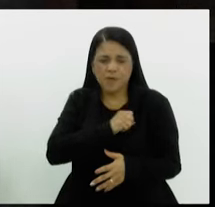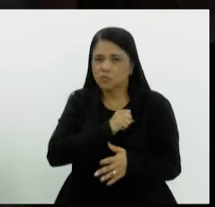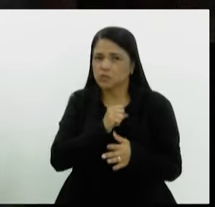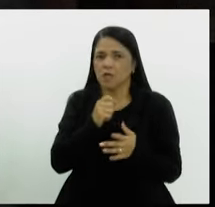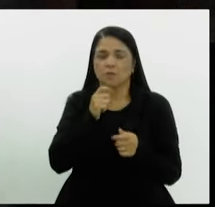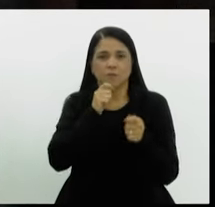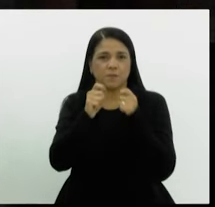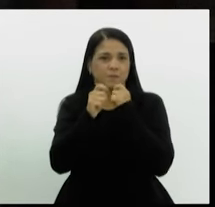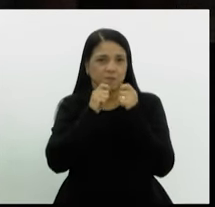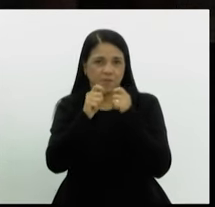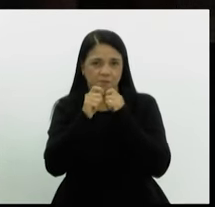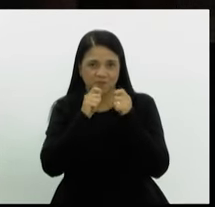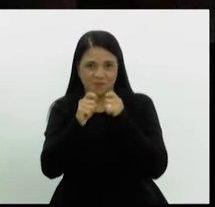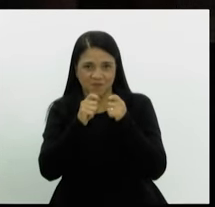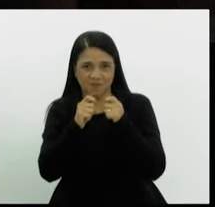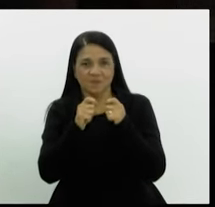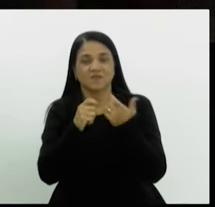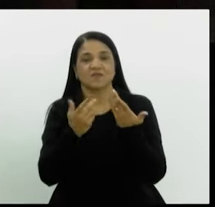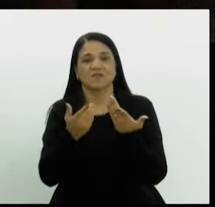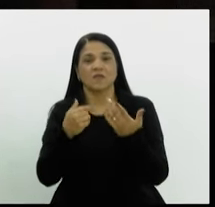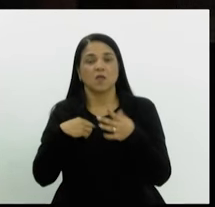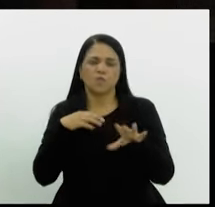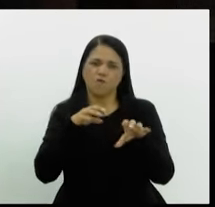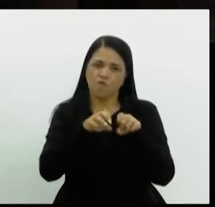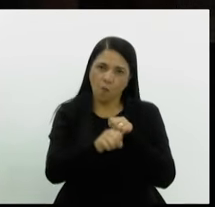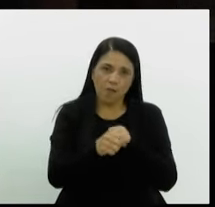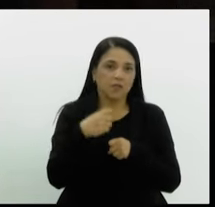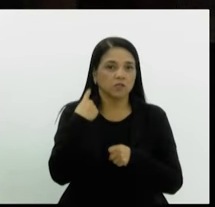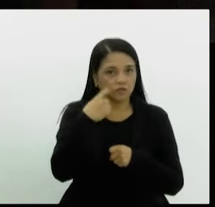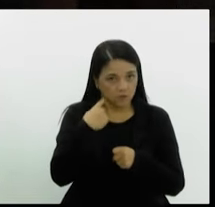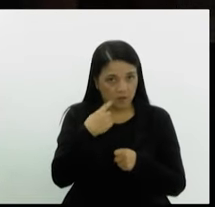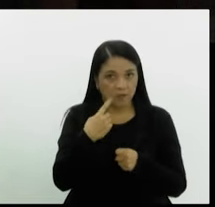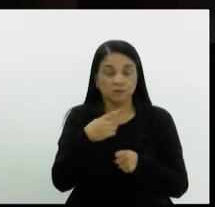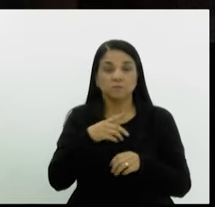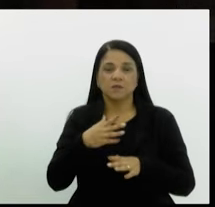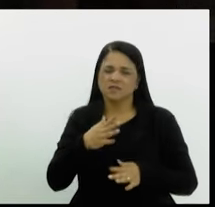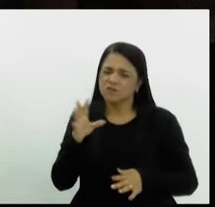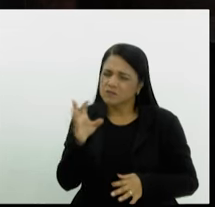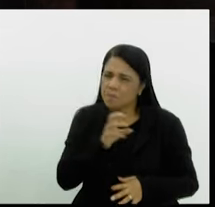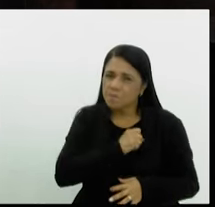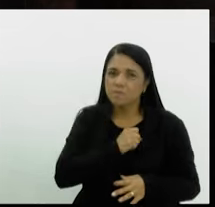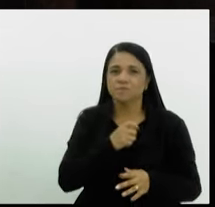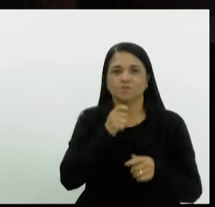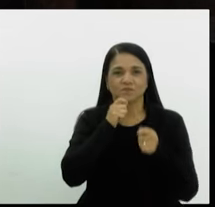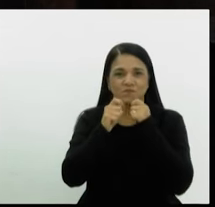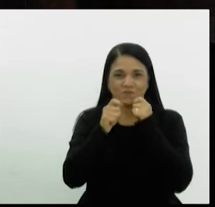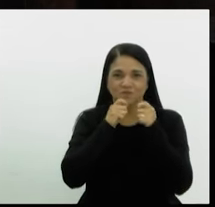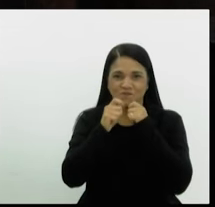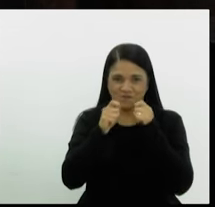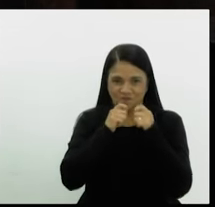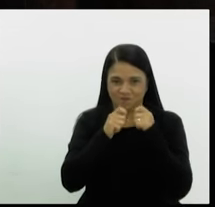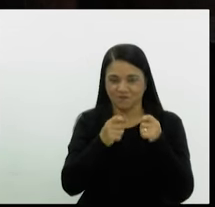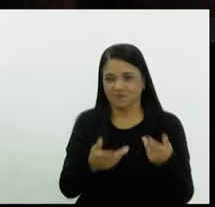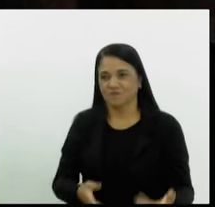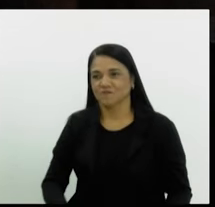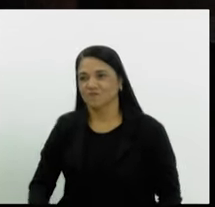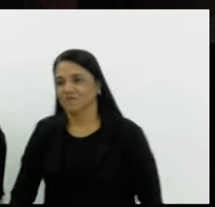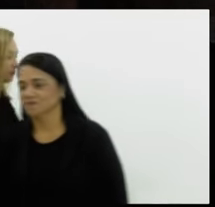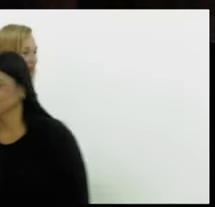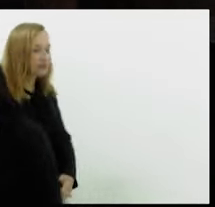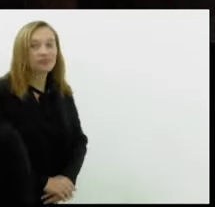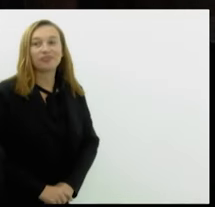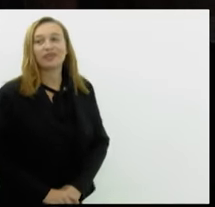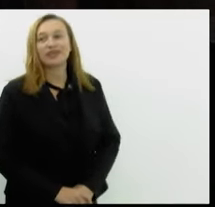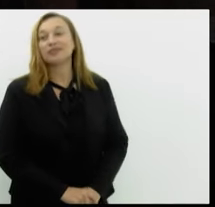jornalismo, apesar de ter acabado me formando advogado, etc. Mas o jornalismo sempre foi minha paixão, deputado Luiz